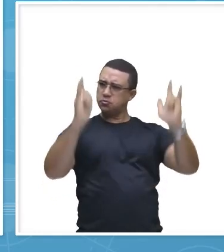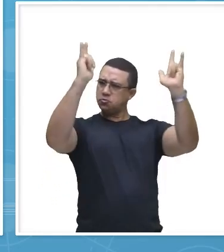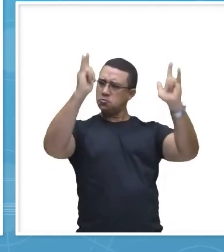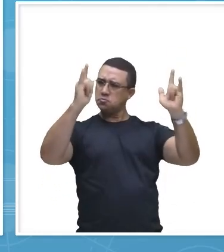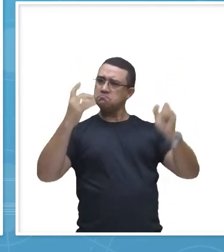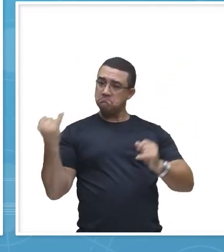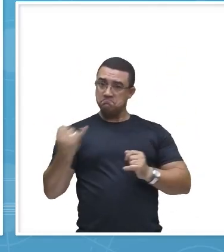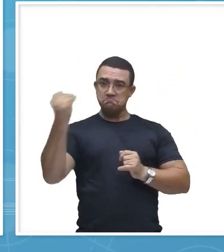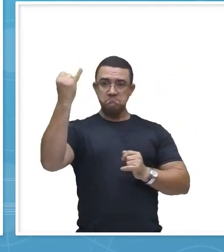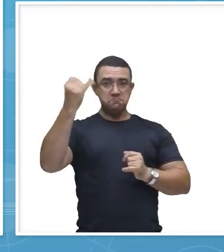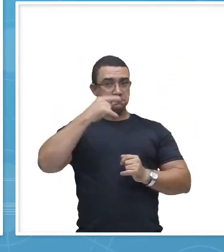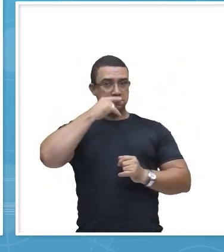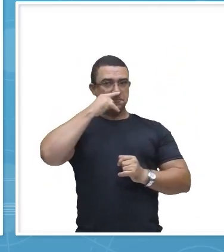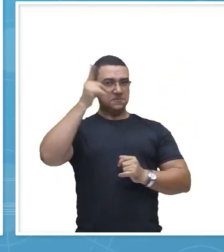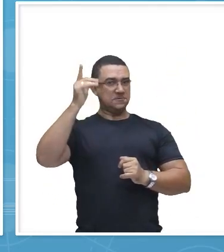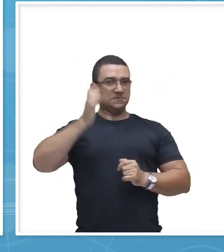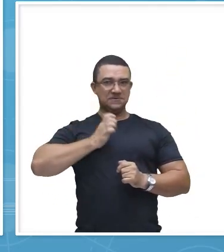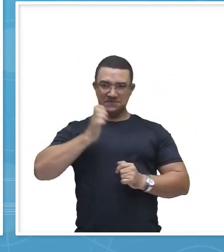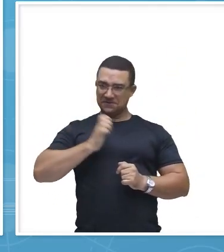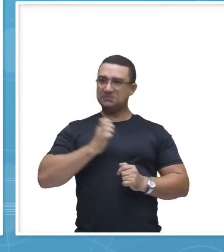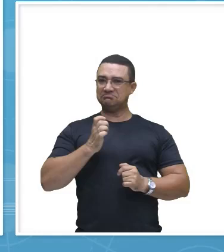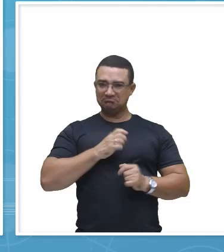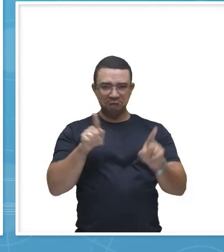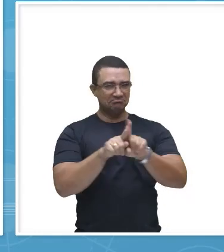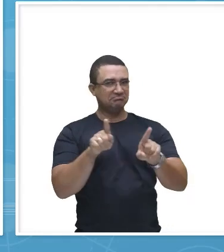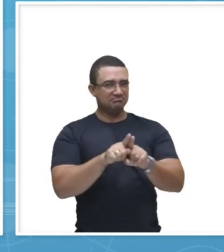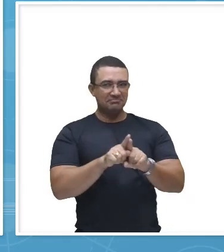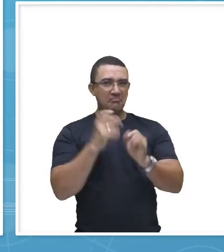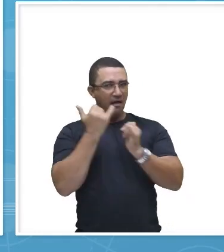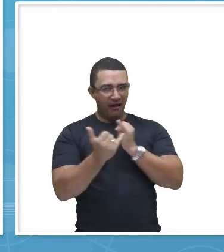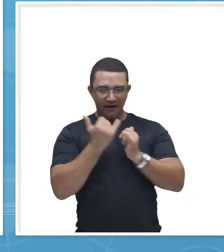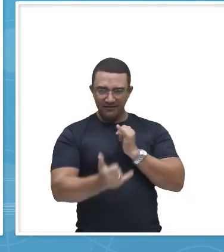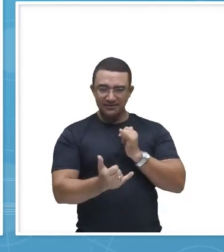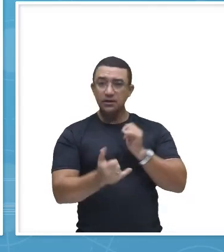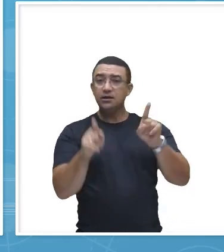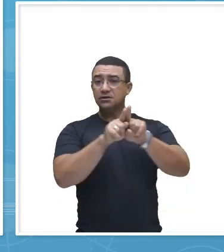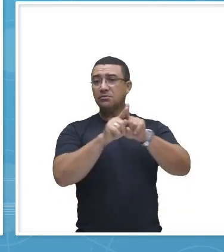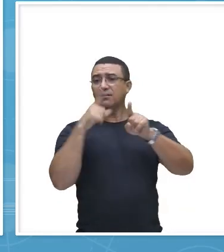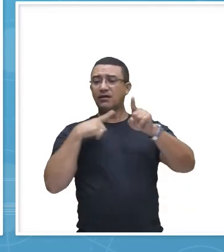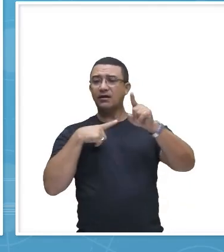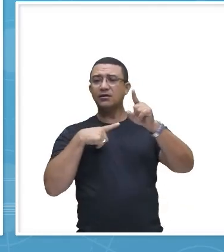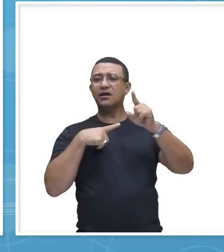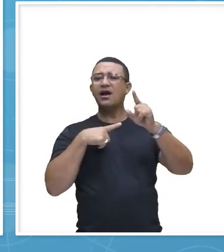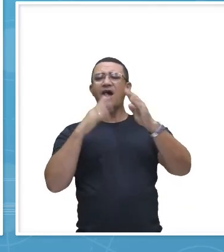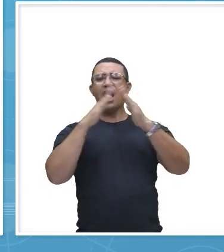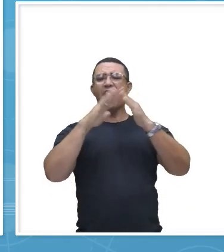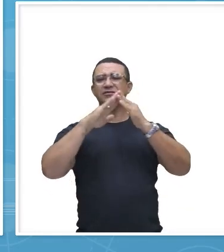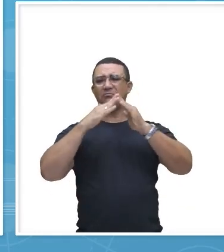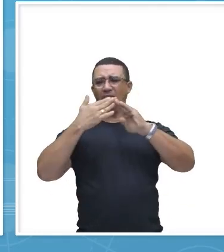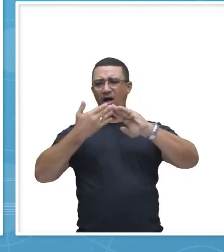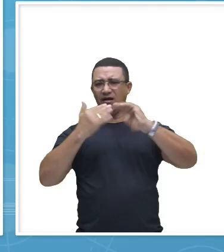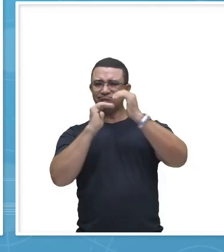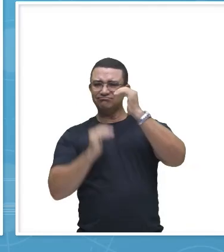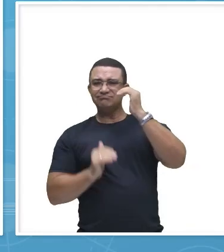representam aí espaços de poder, inclusive, e temos também a periferia. Temos aqui a galera que